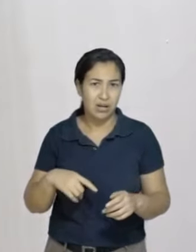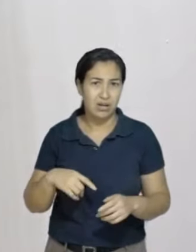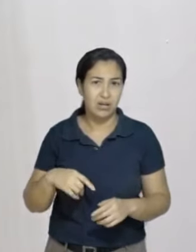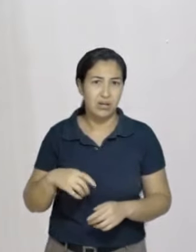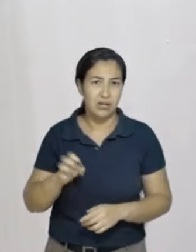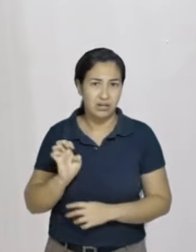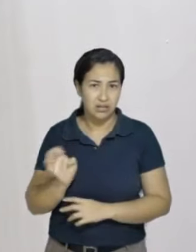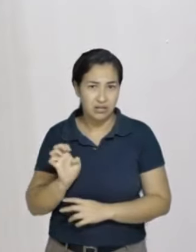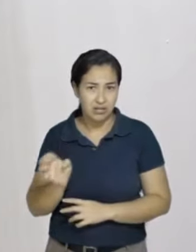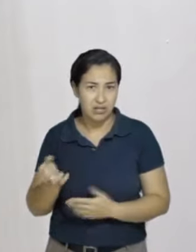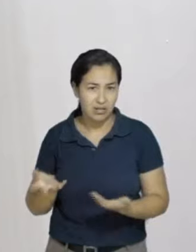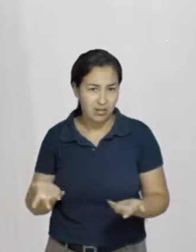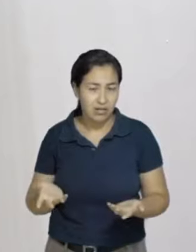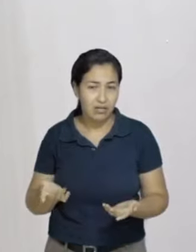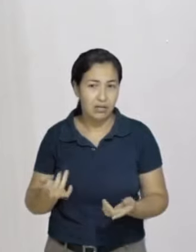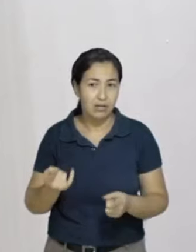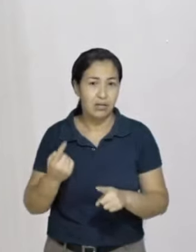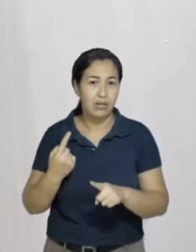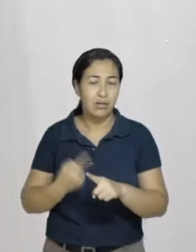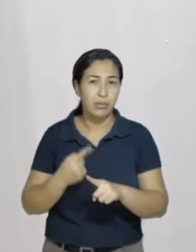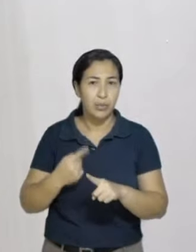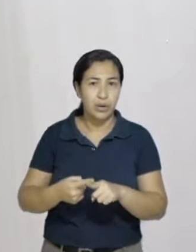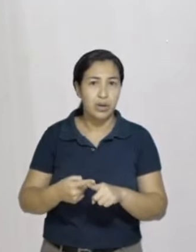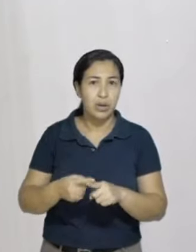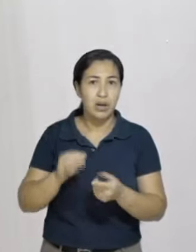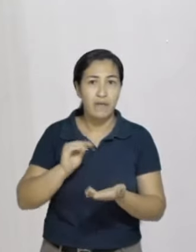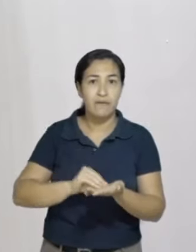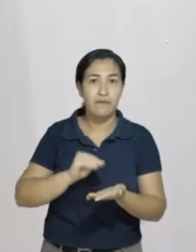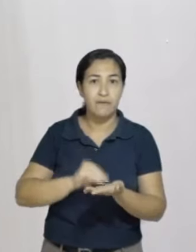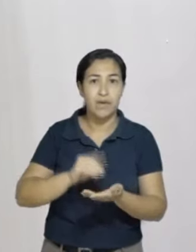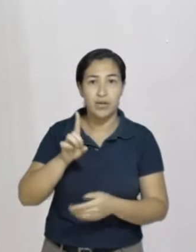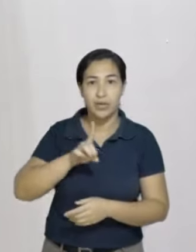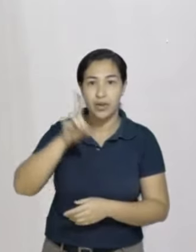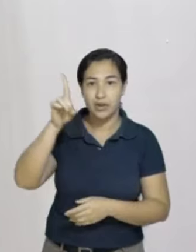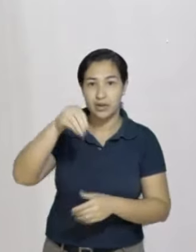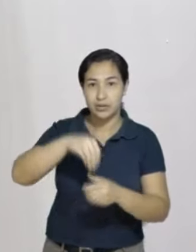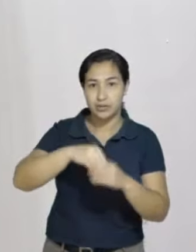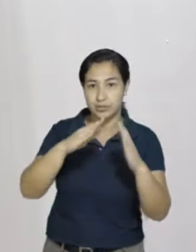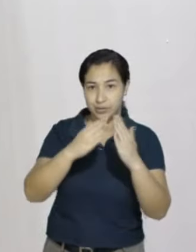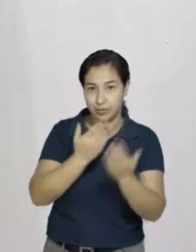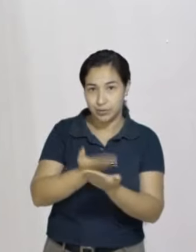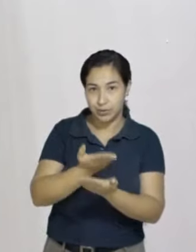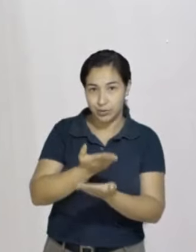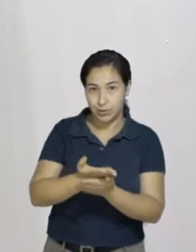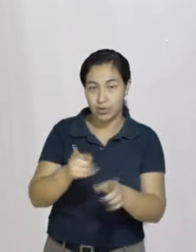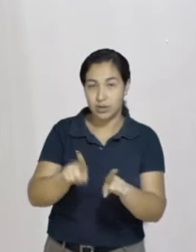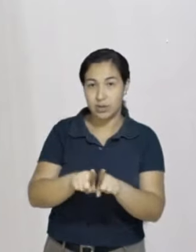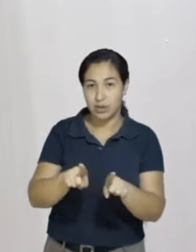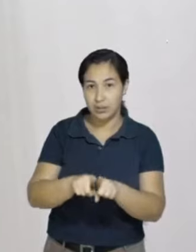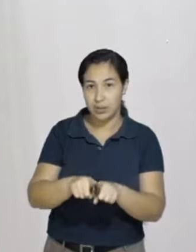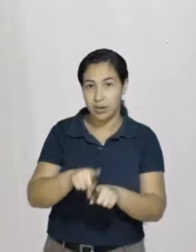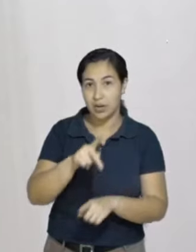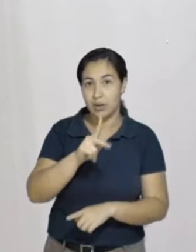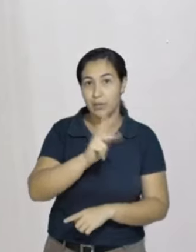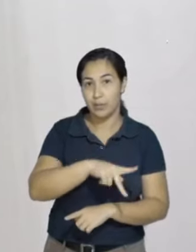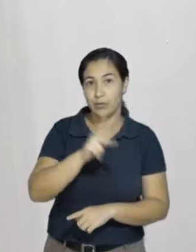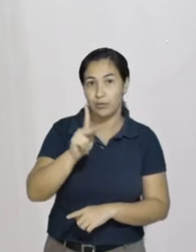muito é por conta disso falta de Deus nas escolas e muito Professor militante ensinando